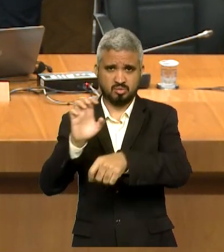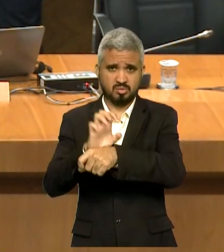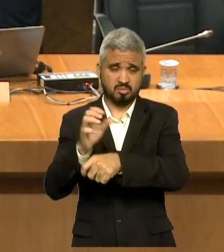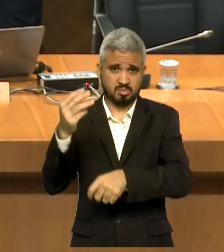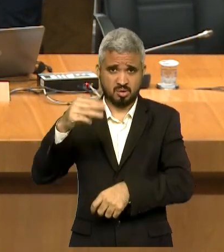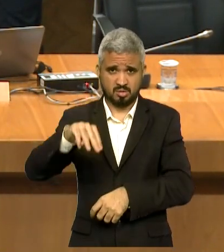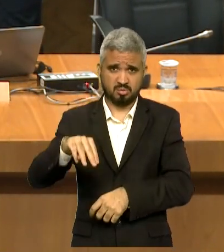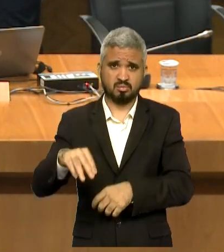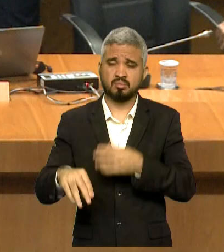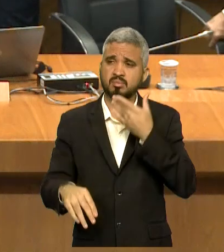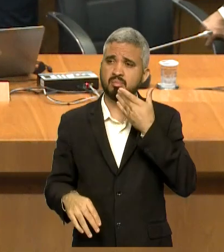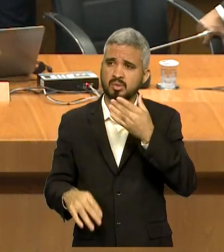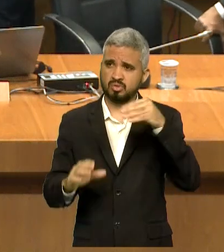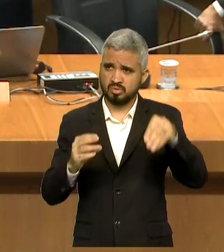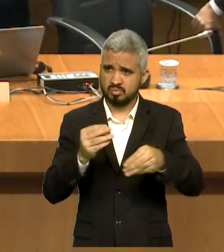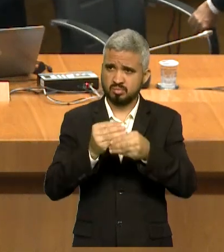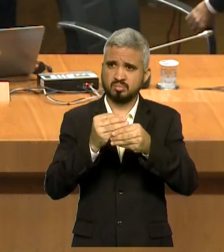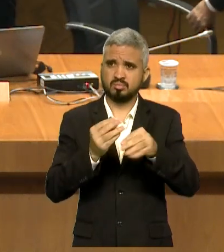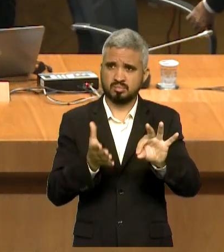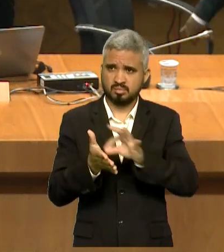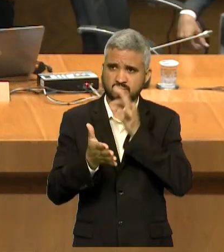peço a subscrição ao deputado Osmar.